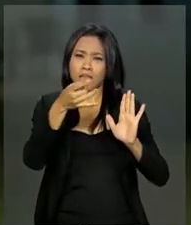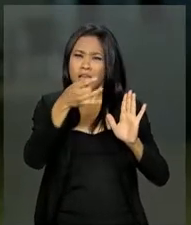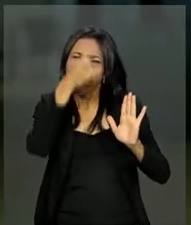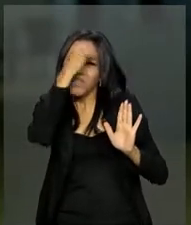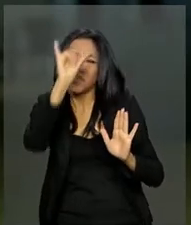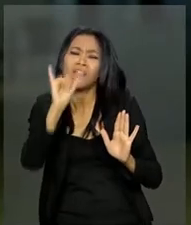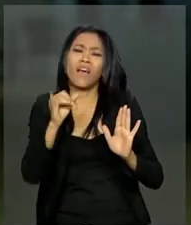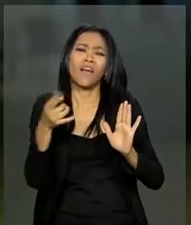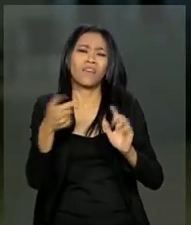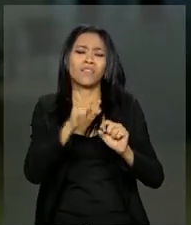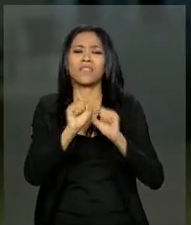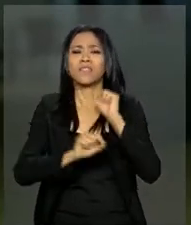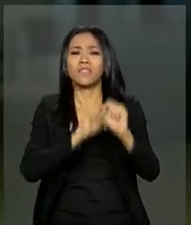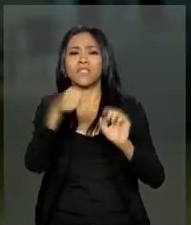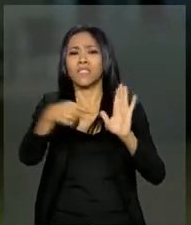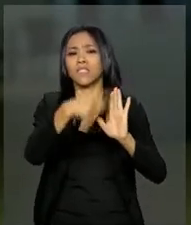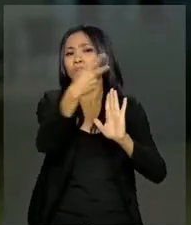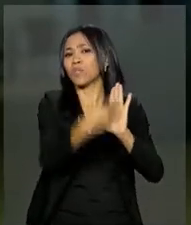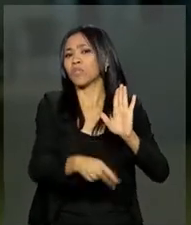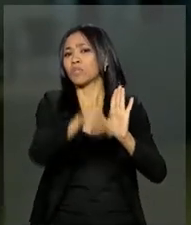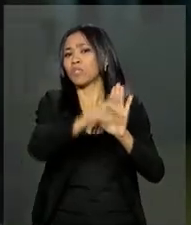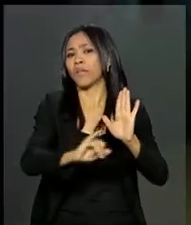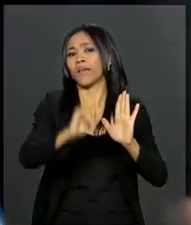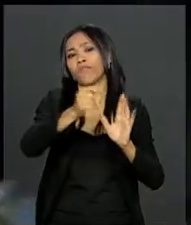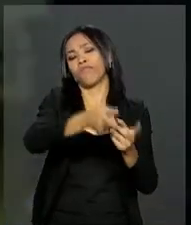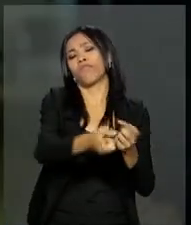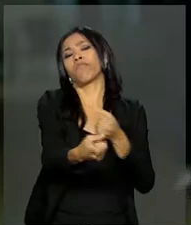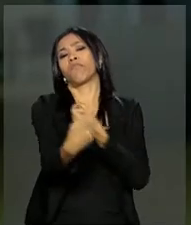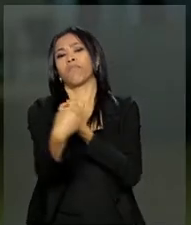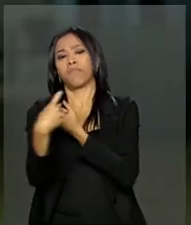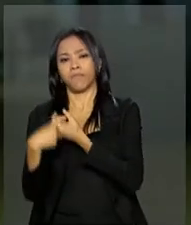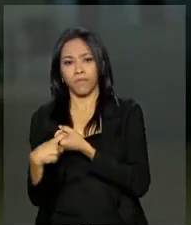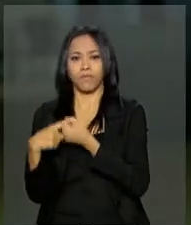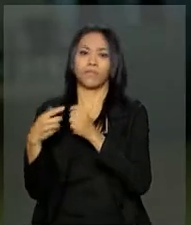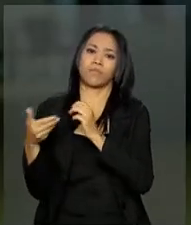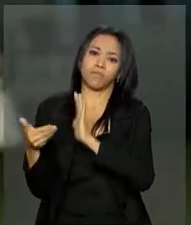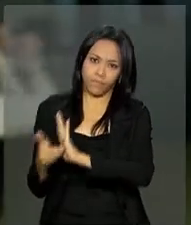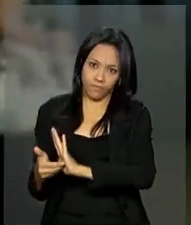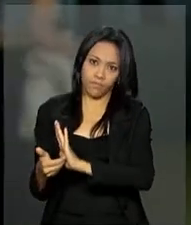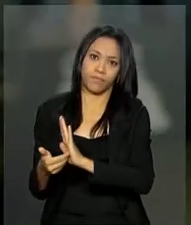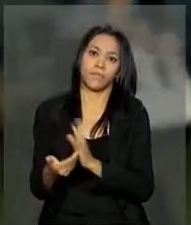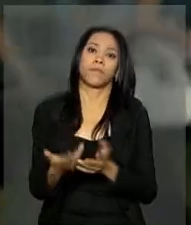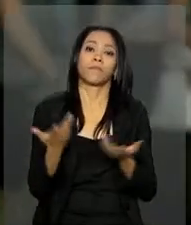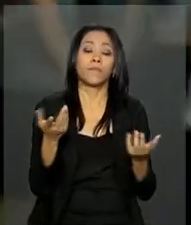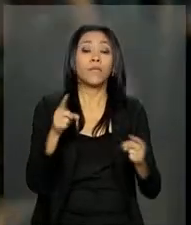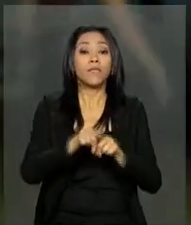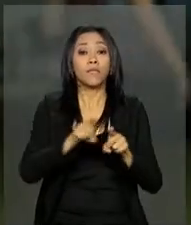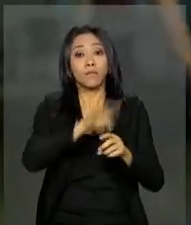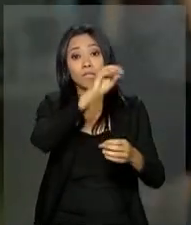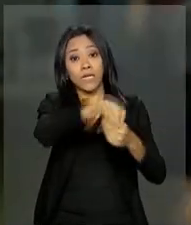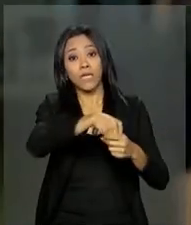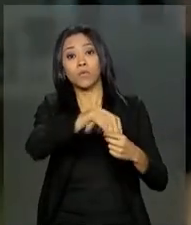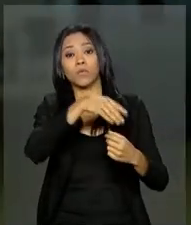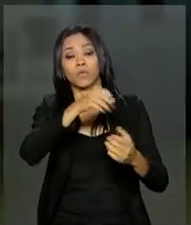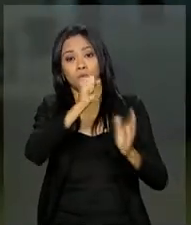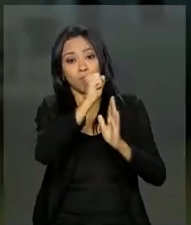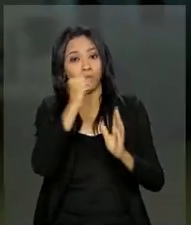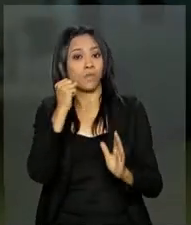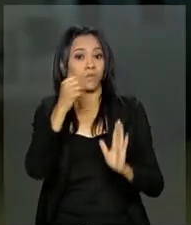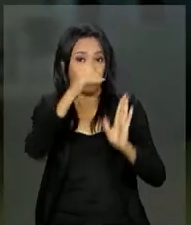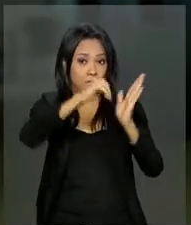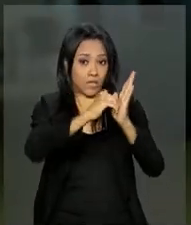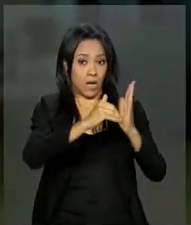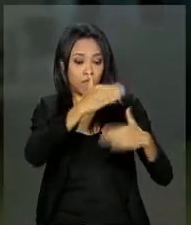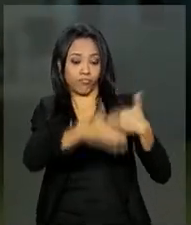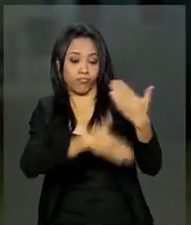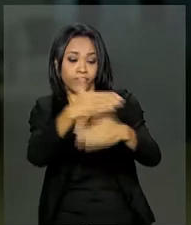evitando, portanto, que esse projeto de lei ele volte para a Câmara dos Deputados. Na tramitação no Senado Federal, esse projeto já passou